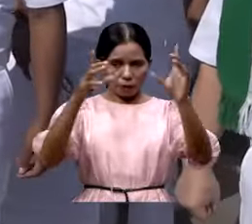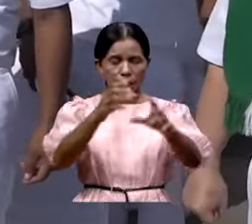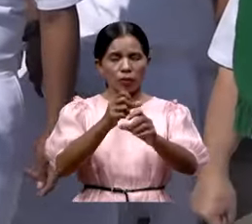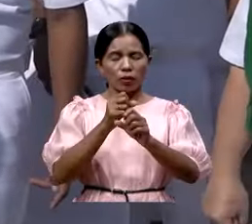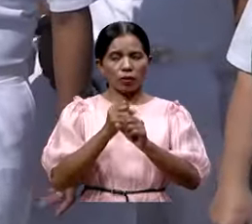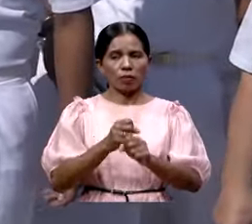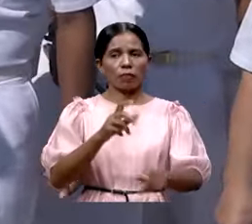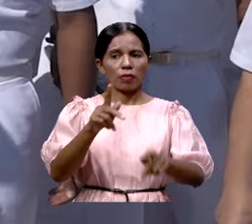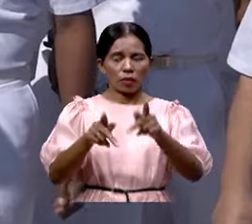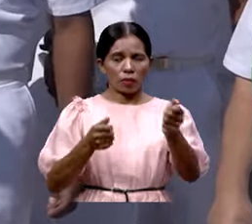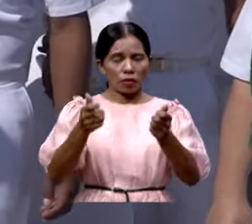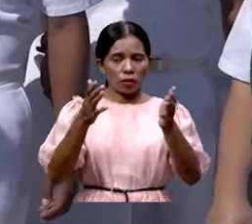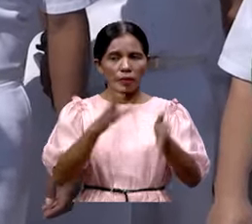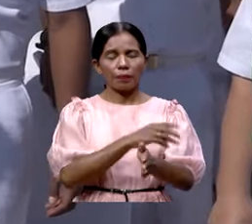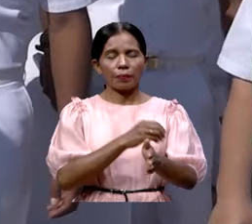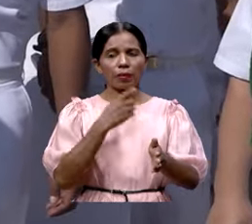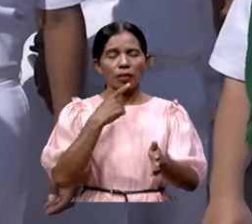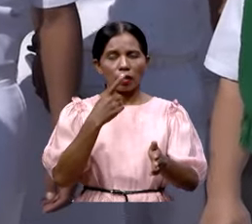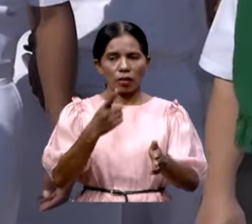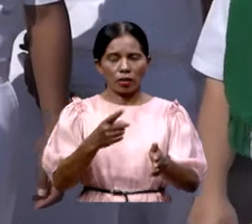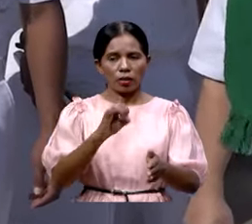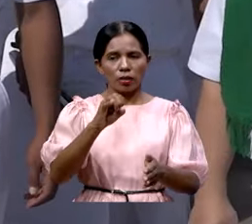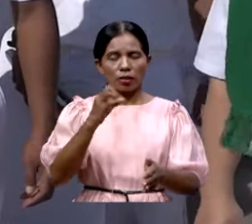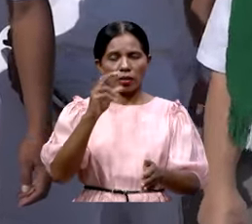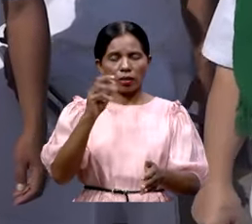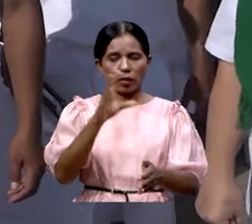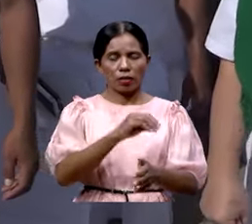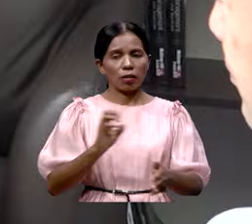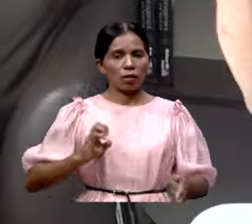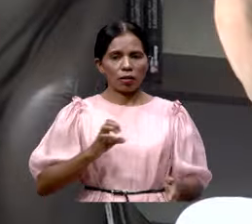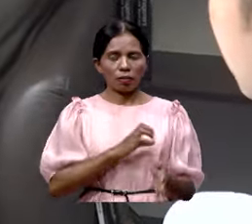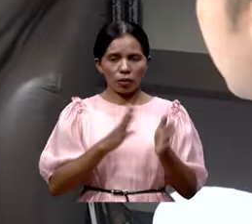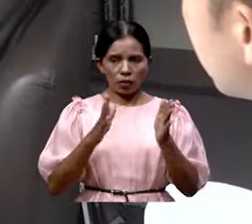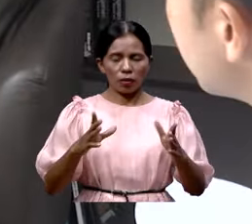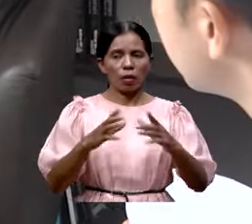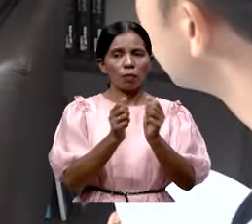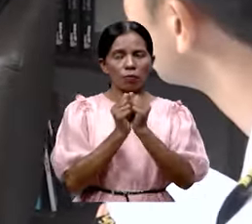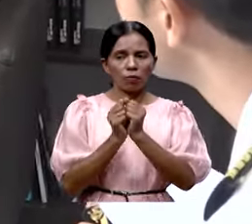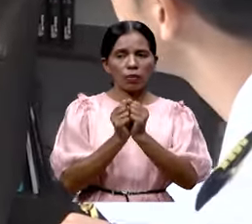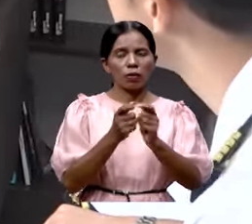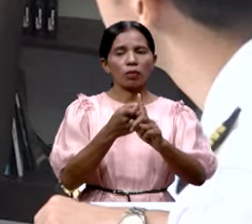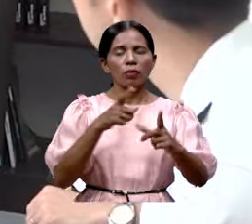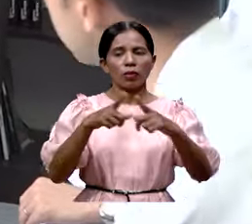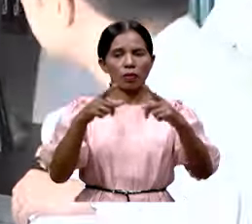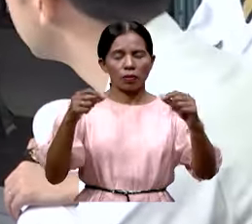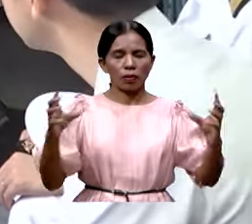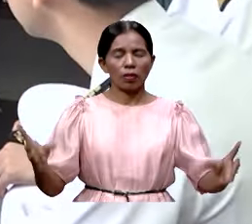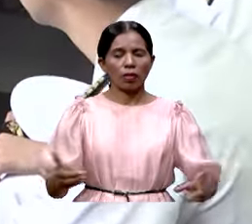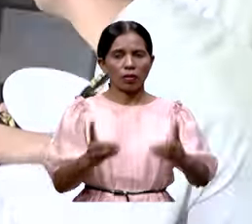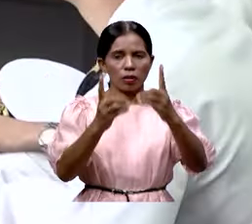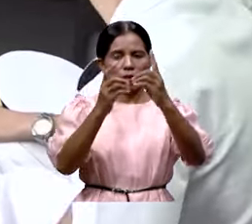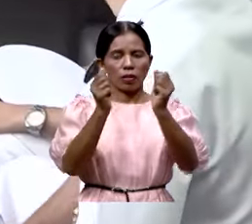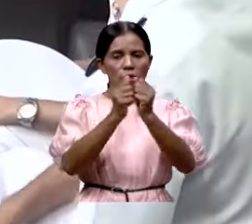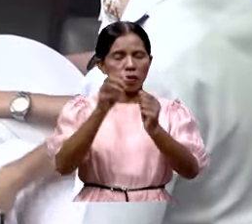Capitão Kawano, Comandante Componente Naval, Comodoro Izinho, no Embaixador Japão, acompanha a equipa militar do Si Japão, né? Oria Soro Malu, o